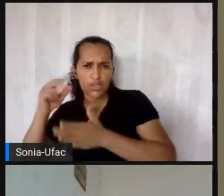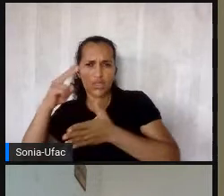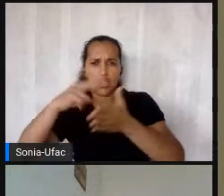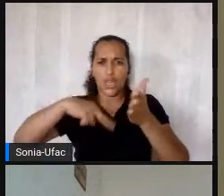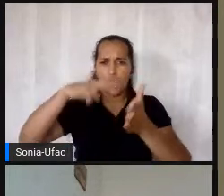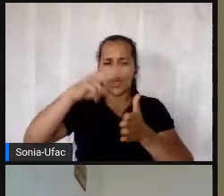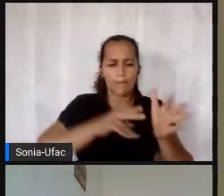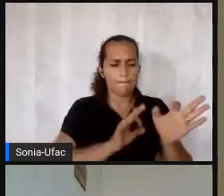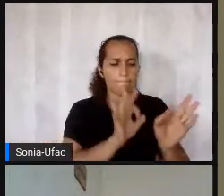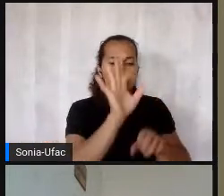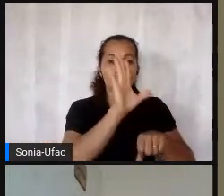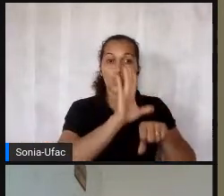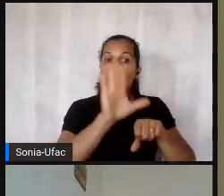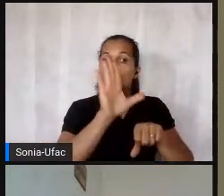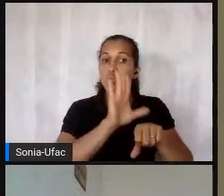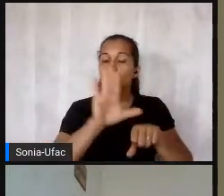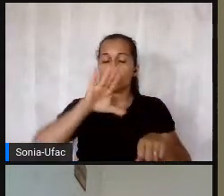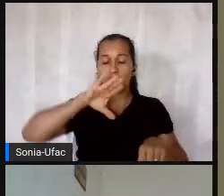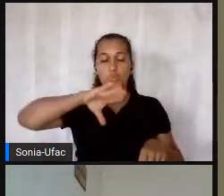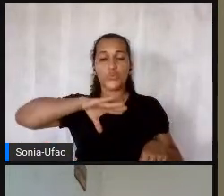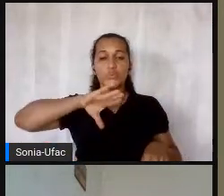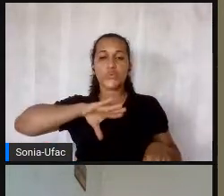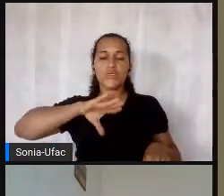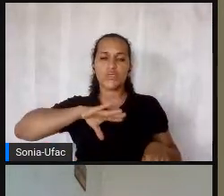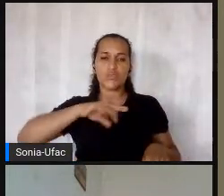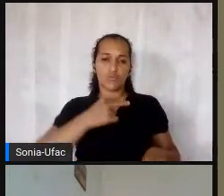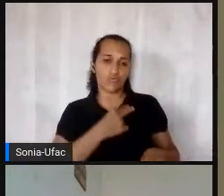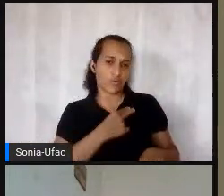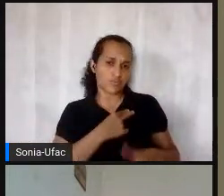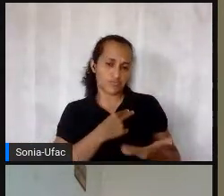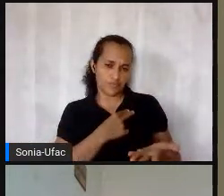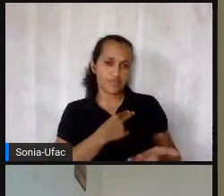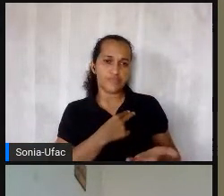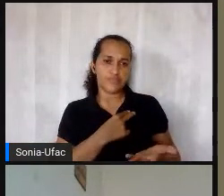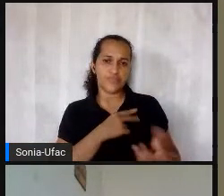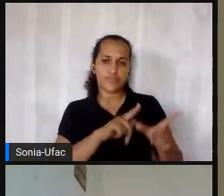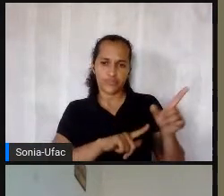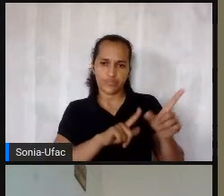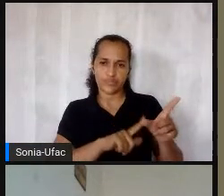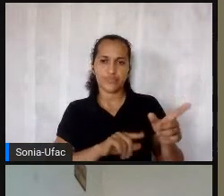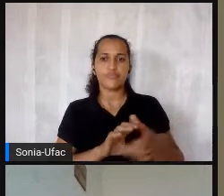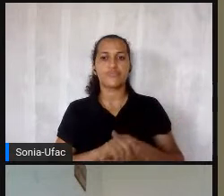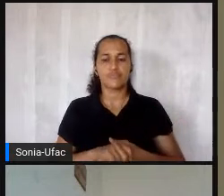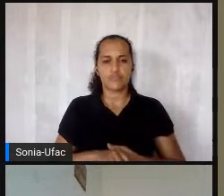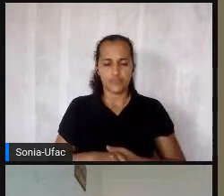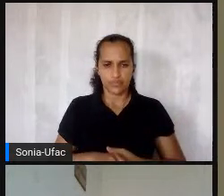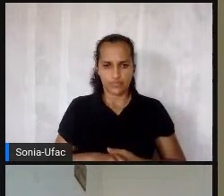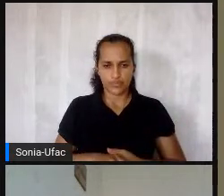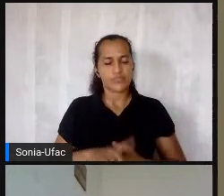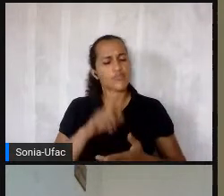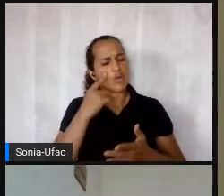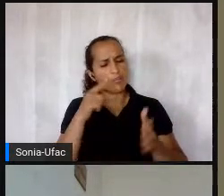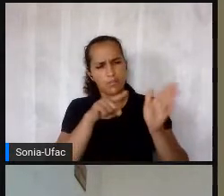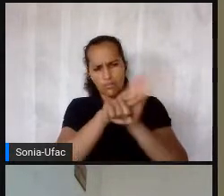de curso de letras portugueses da UFAC? Então, é uma pergunta que inquietou